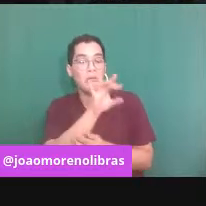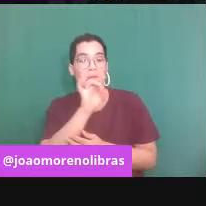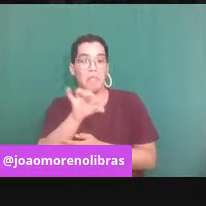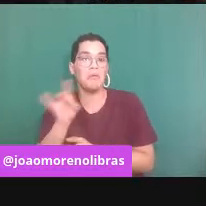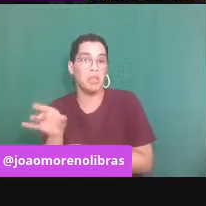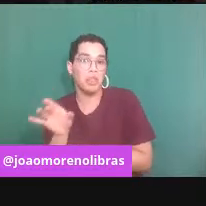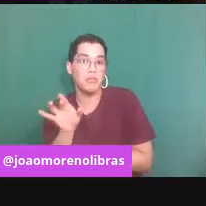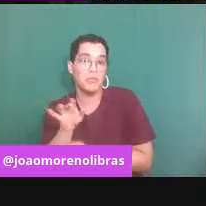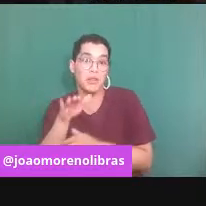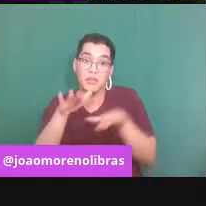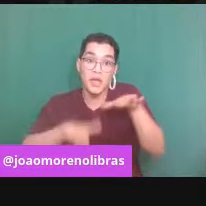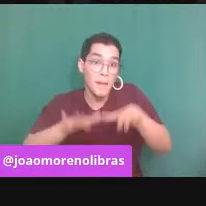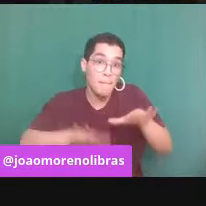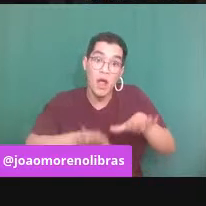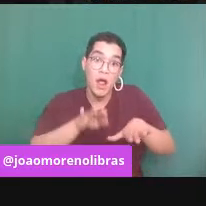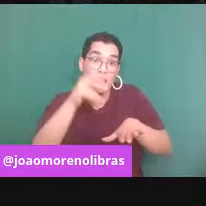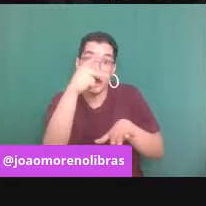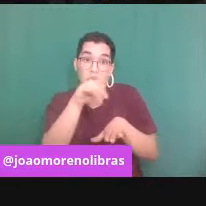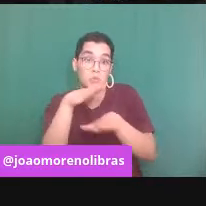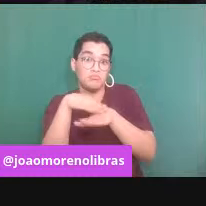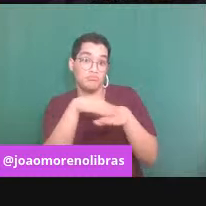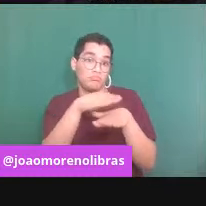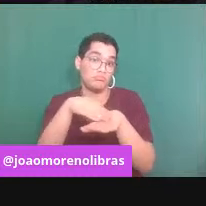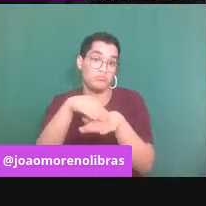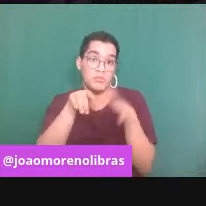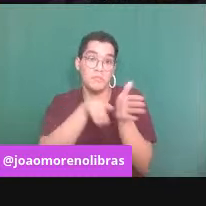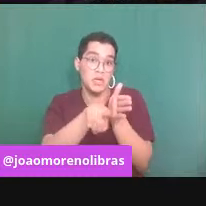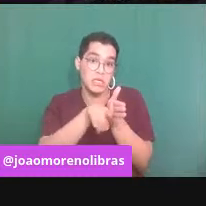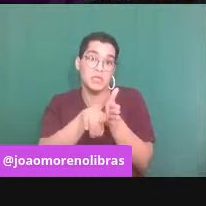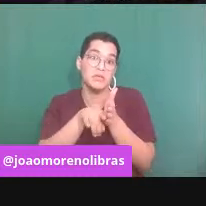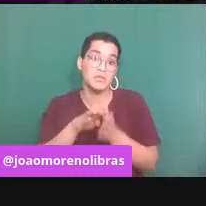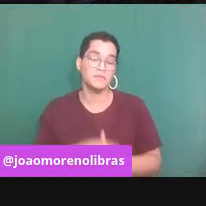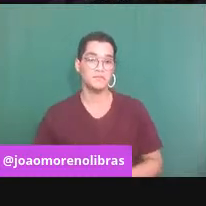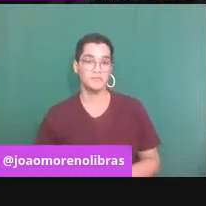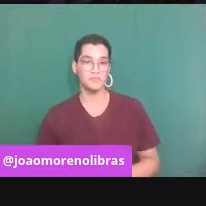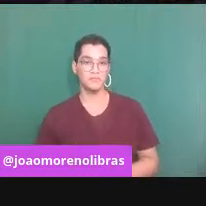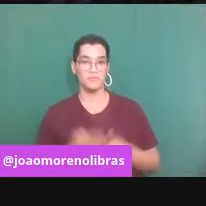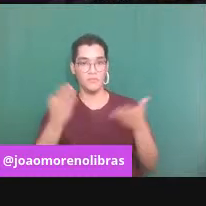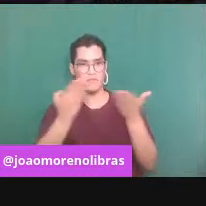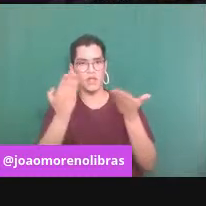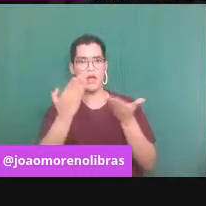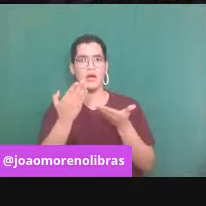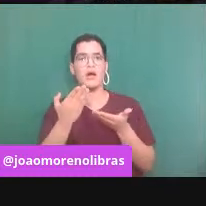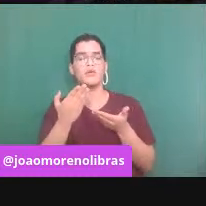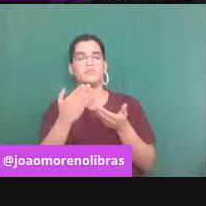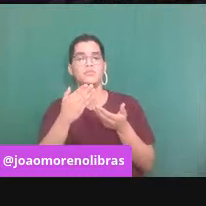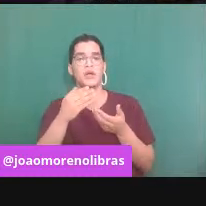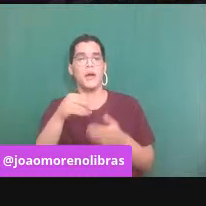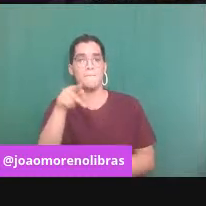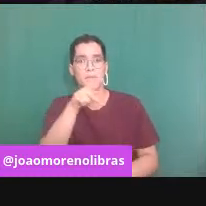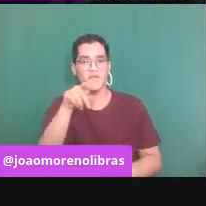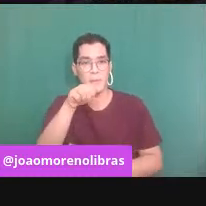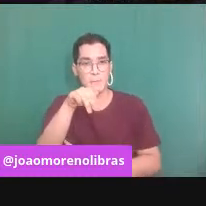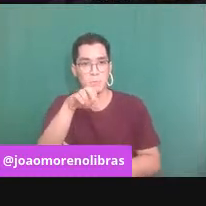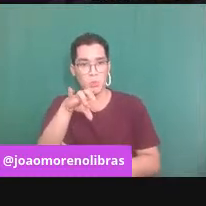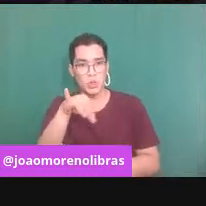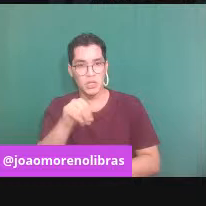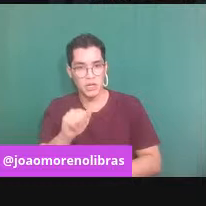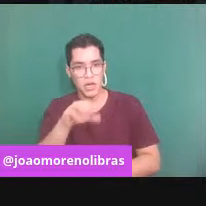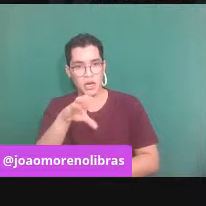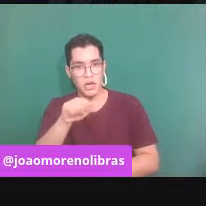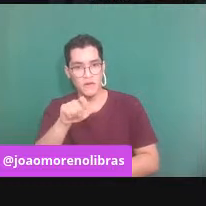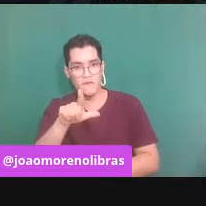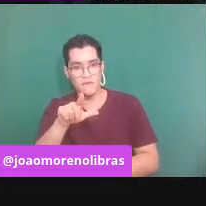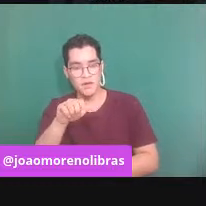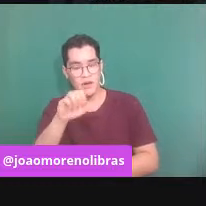outra definição, que é da professora Mônica Cavalcante, do grupo Protexto e da sua equipe. Ela vem trabalhando